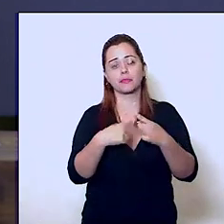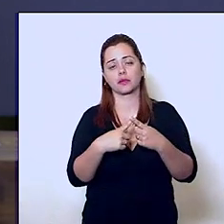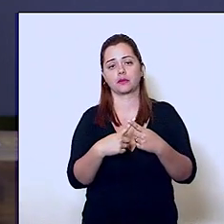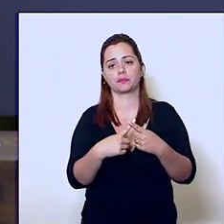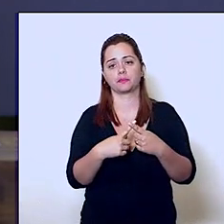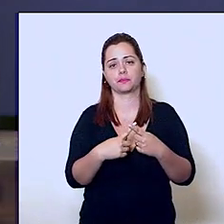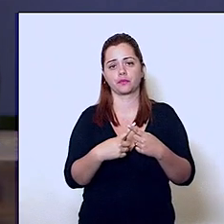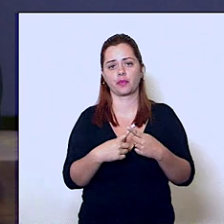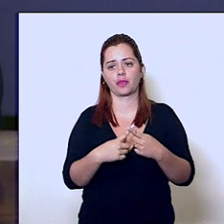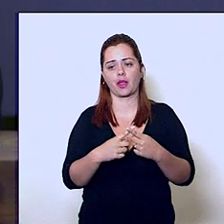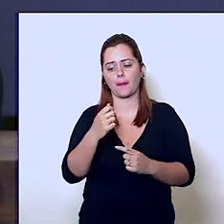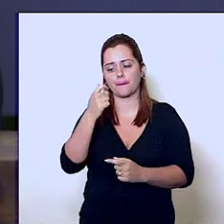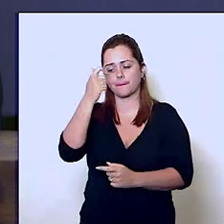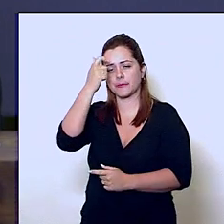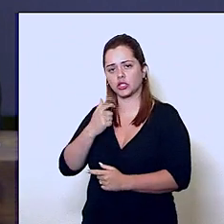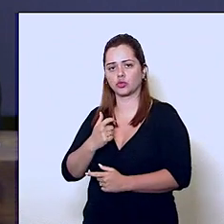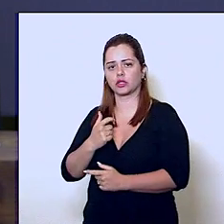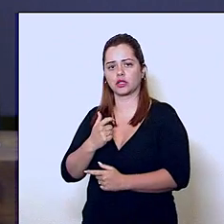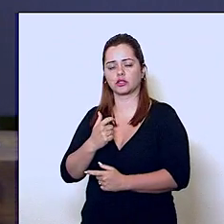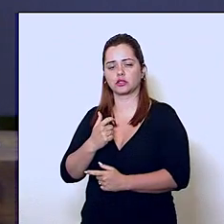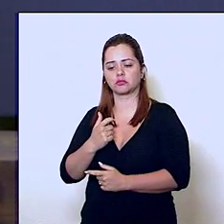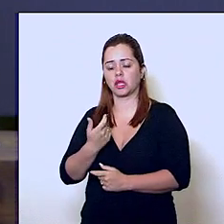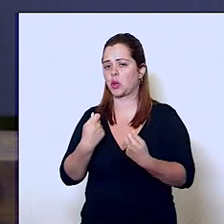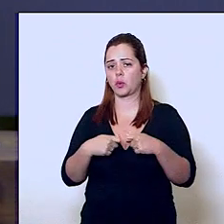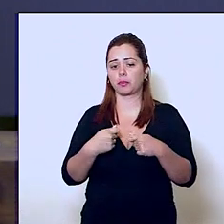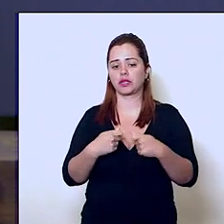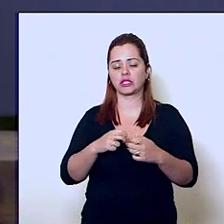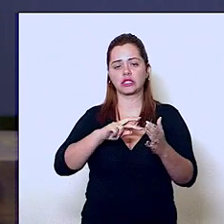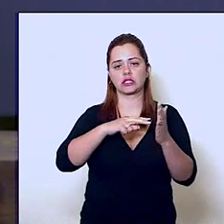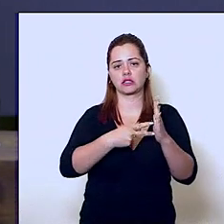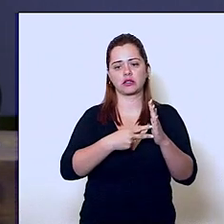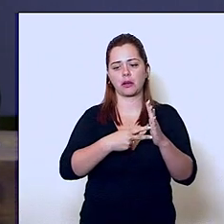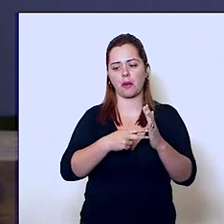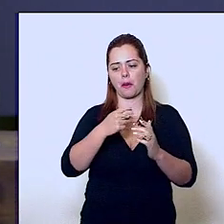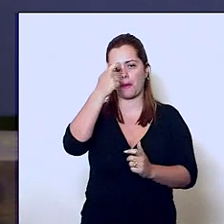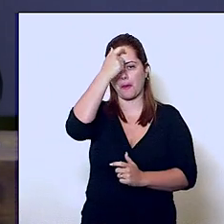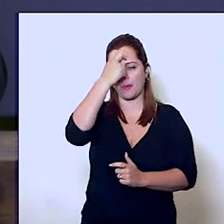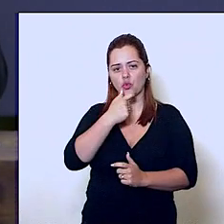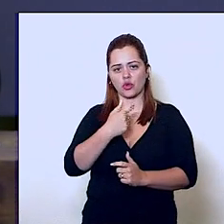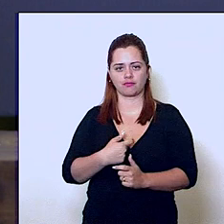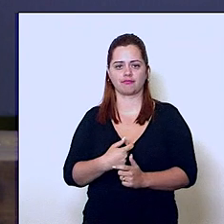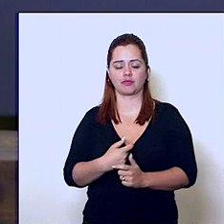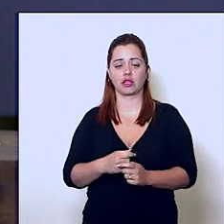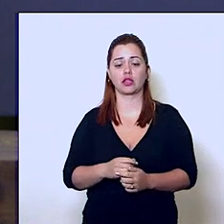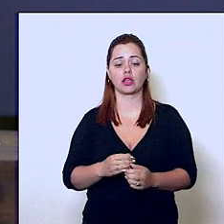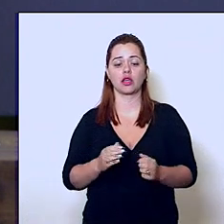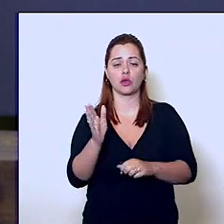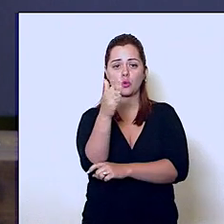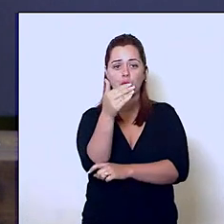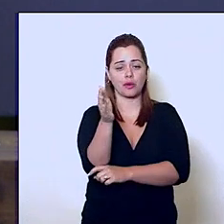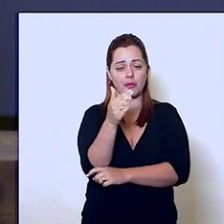pessoalidade, né, não precisa significar personalismo. E o embaixador conseguia transmitir,